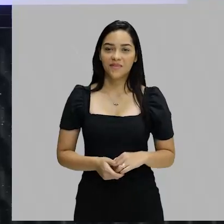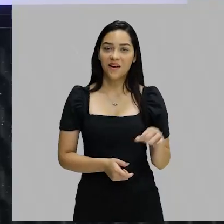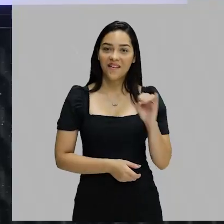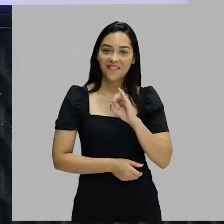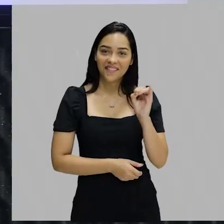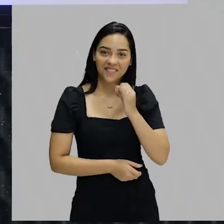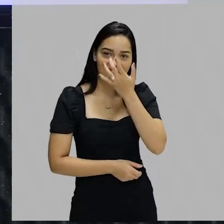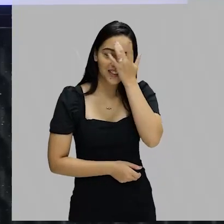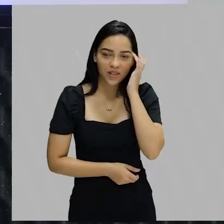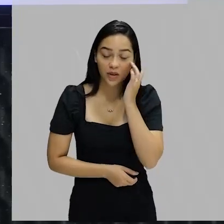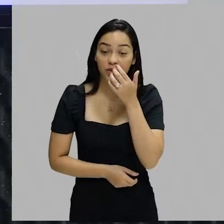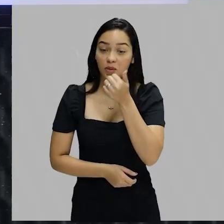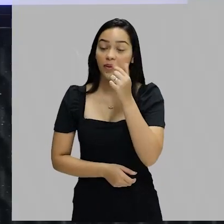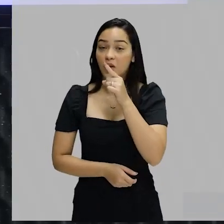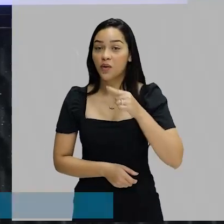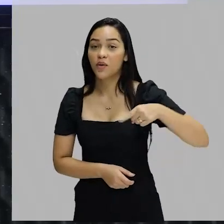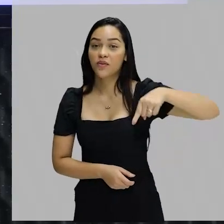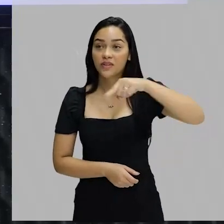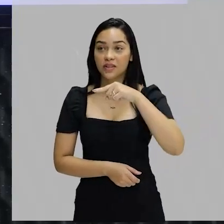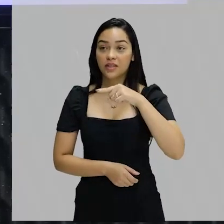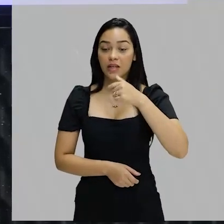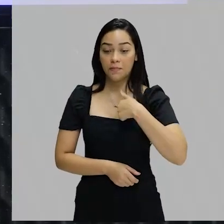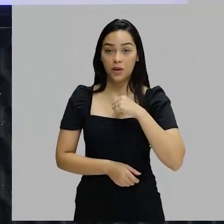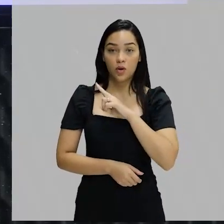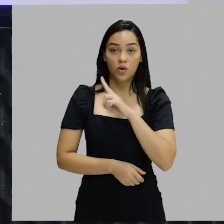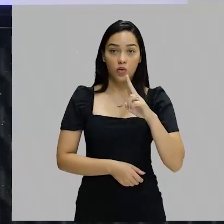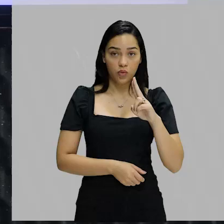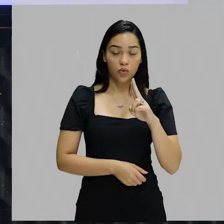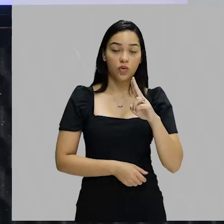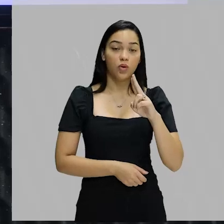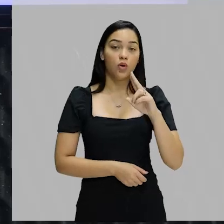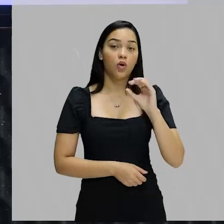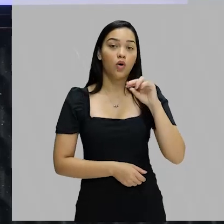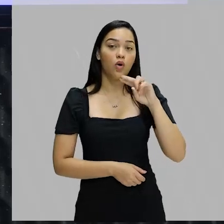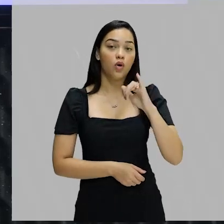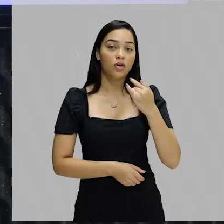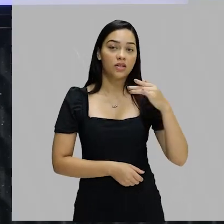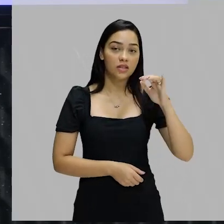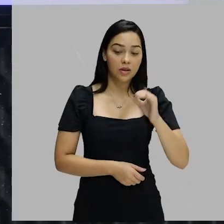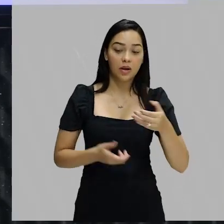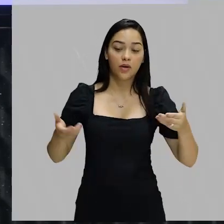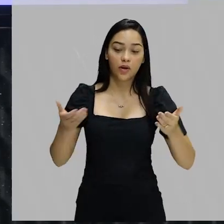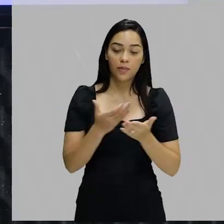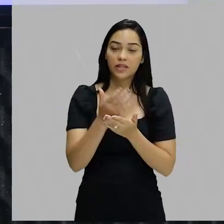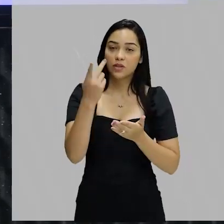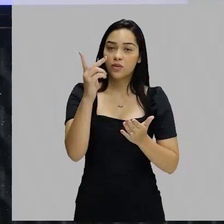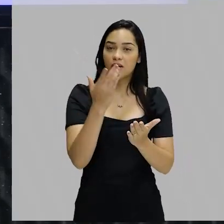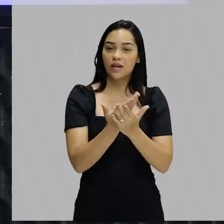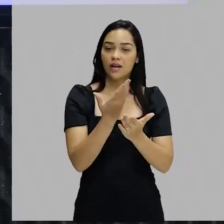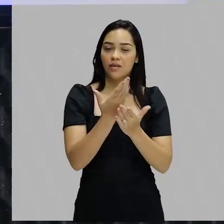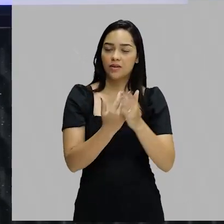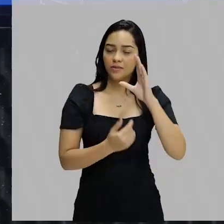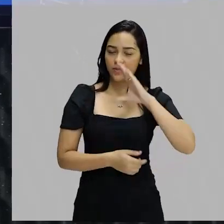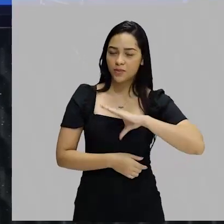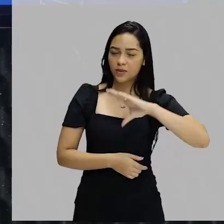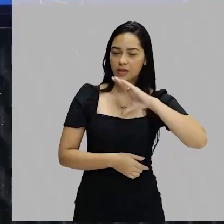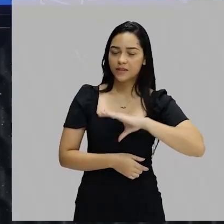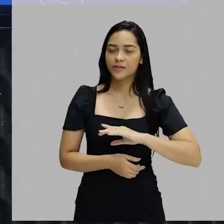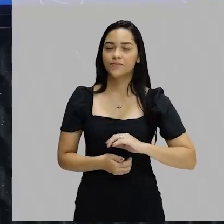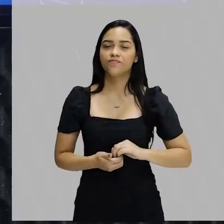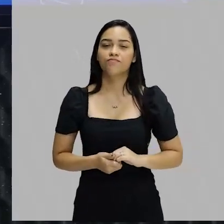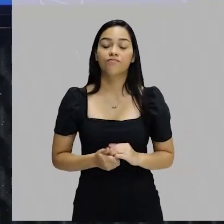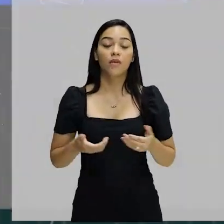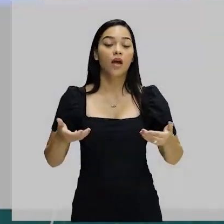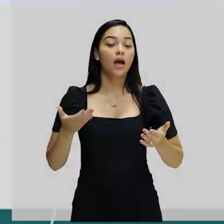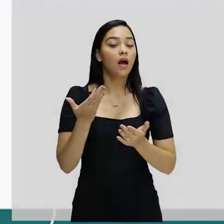Olá pessoal, tudo bem com vocês? Sou a professora Conceição Alencar e começa agora a sua aula de língua portuguesa. Na